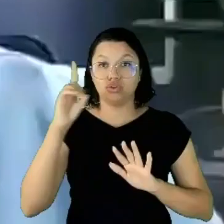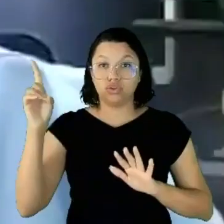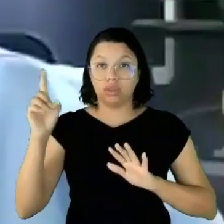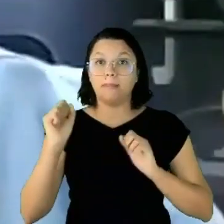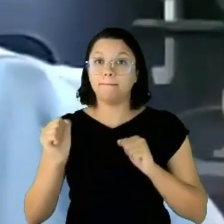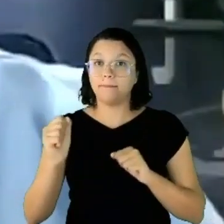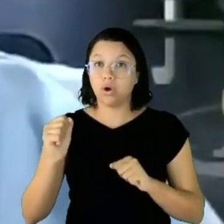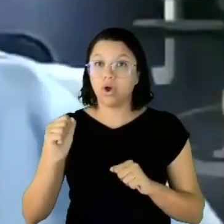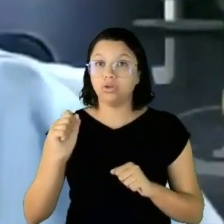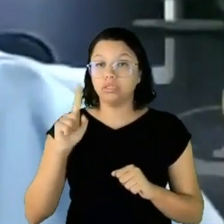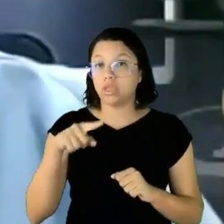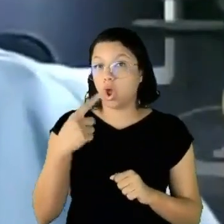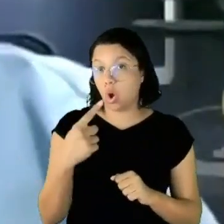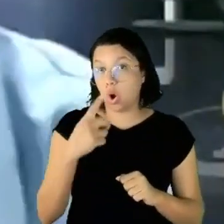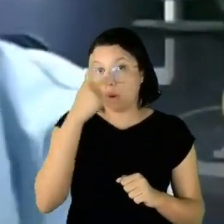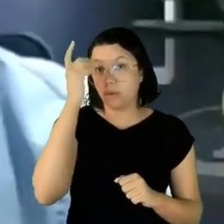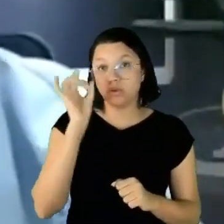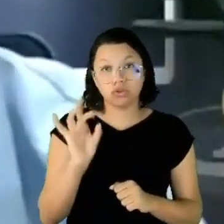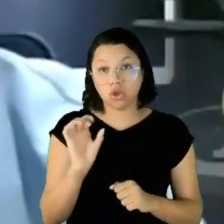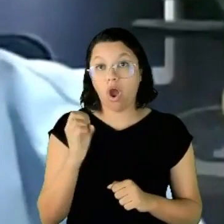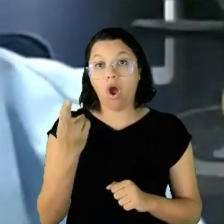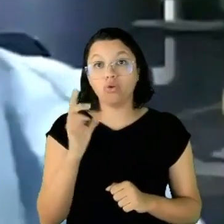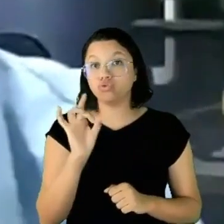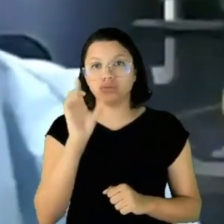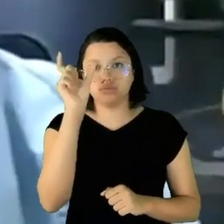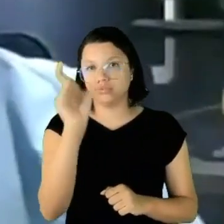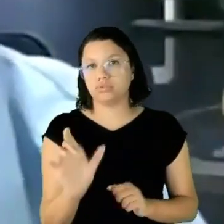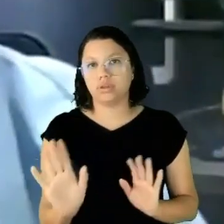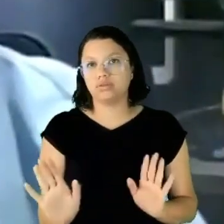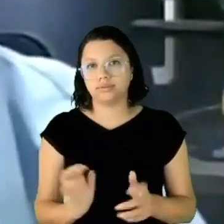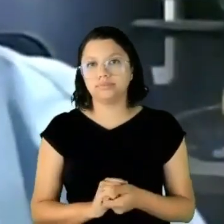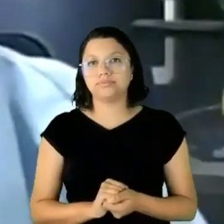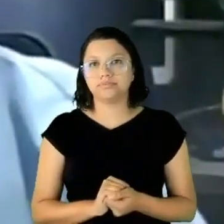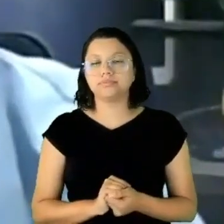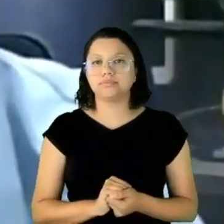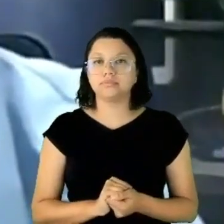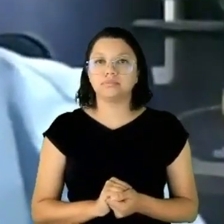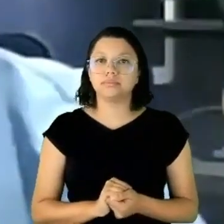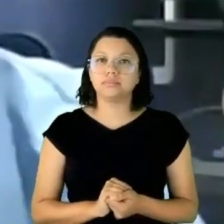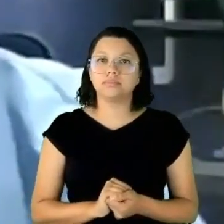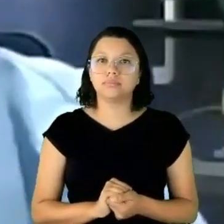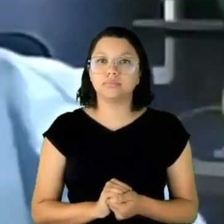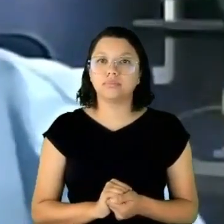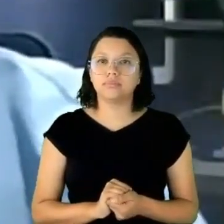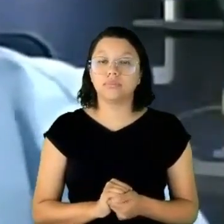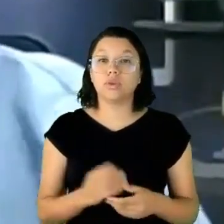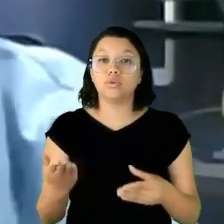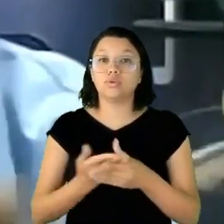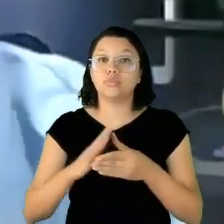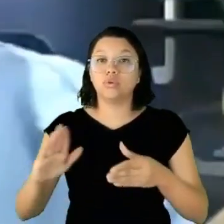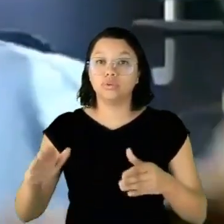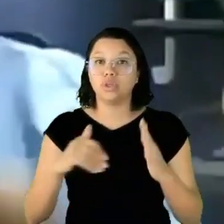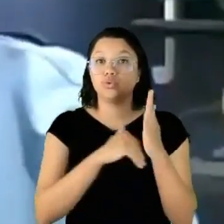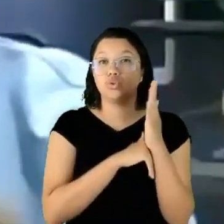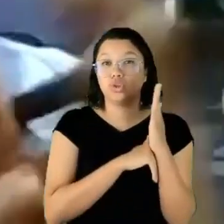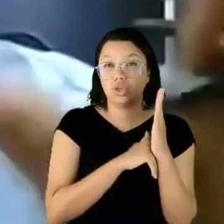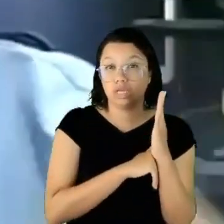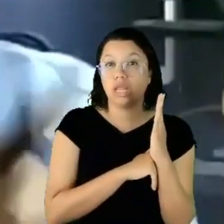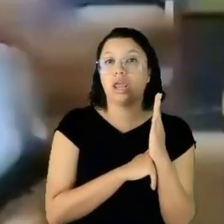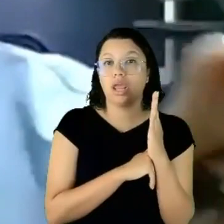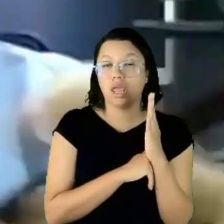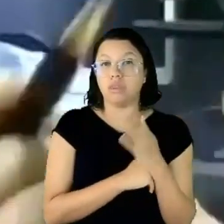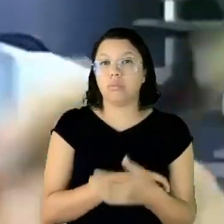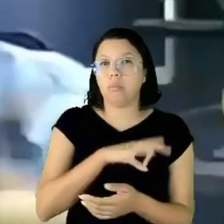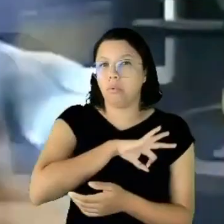isso até uma pessoa só ou até só você mesmo às vezes você faz uma menção só para você em processos sigilosos de